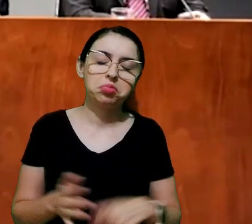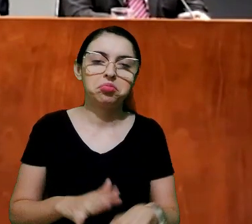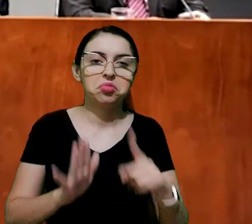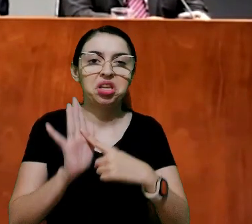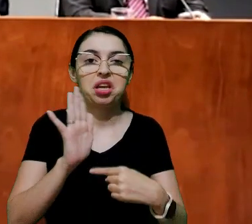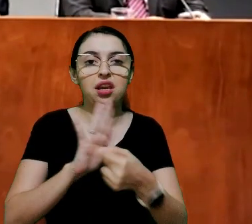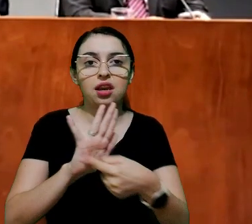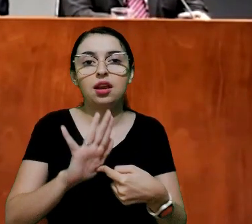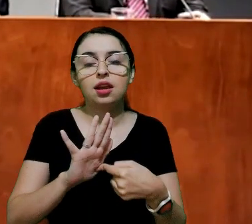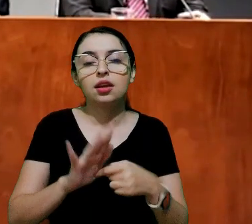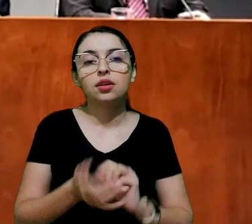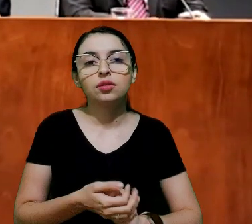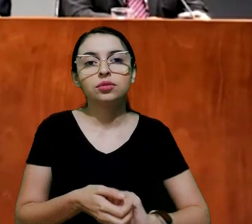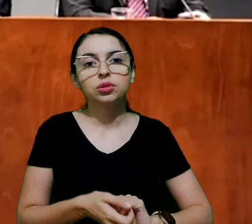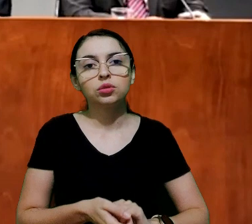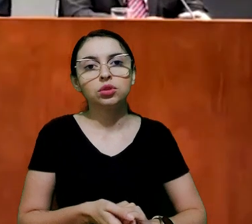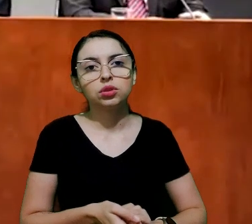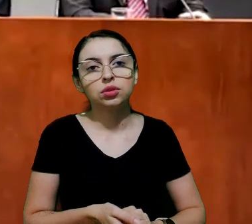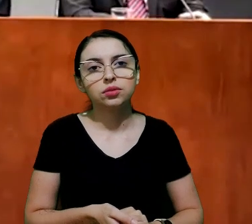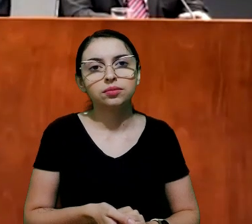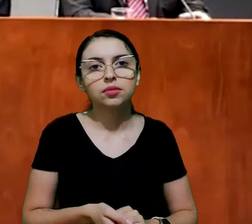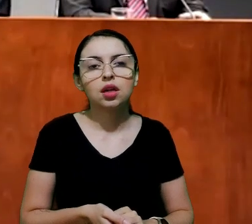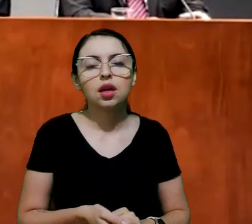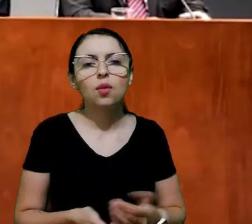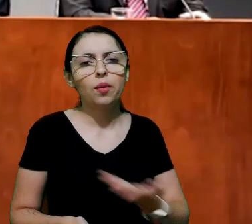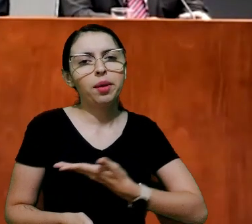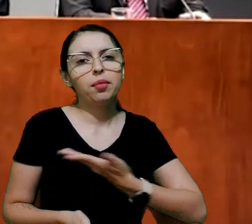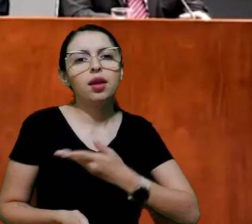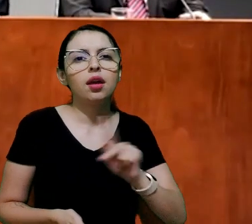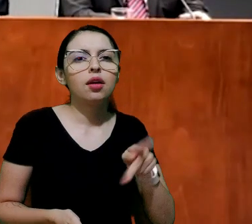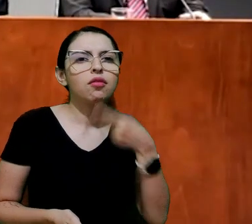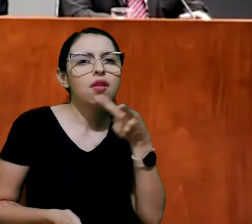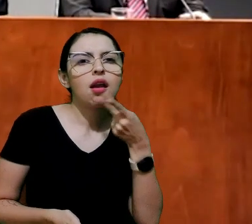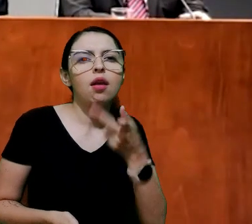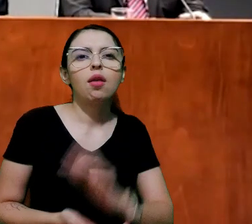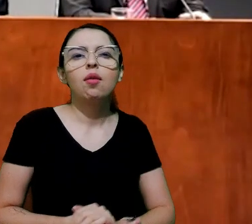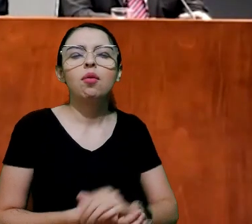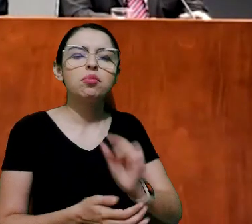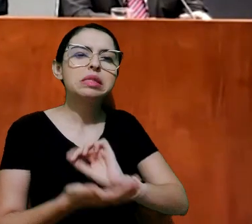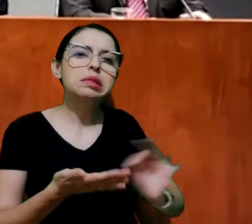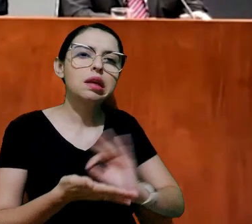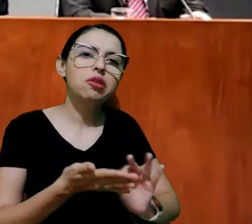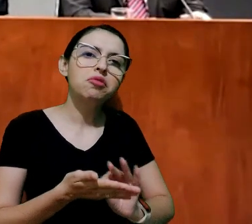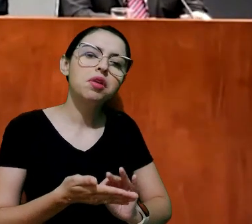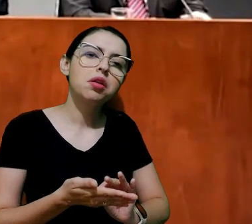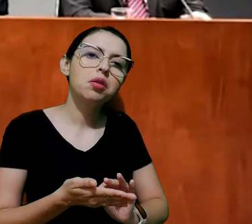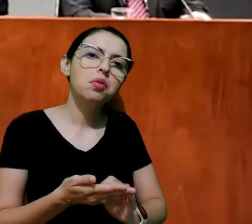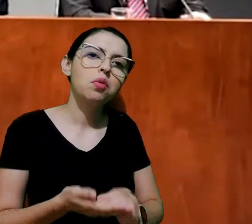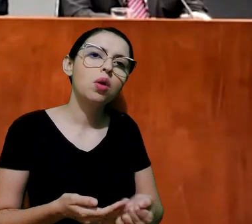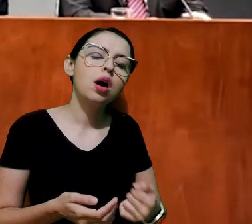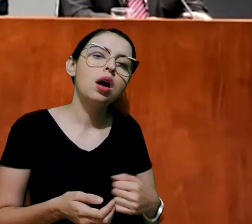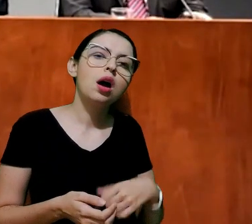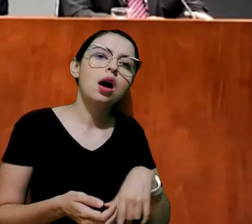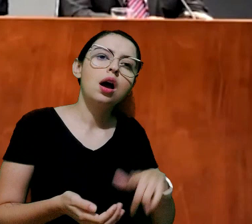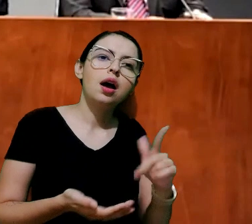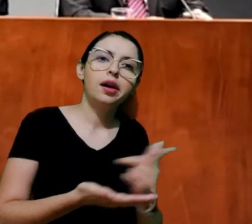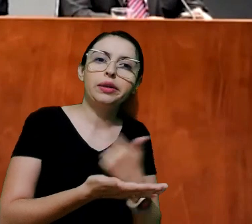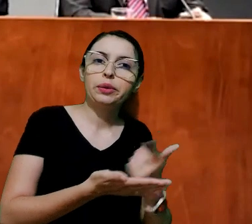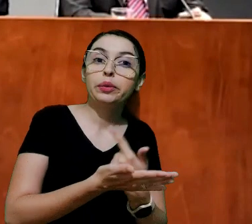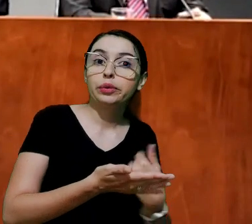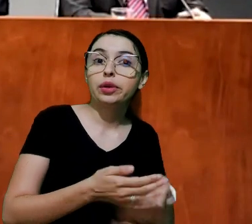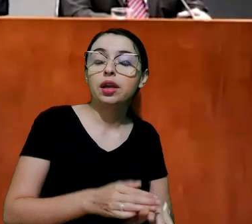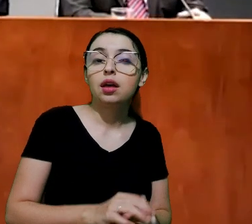essa vertente seria inconstitucional, realmente, né? Mas, por outro lado, eu já ouvi até um grande amigo, Mário Delgado, que escreveu